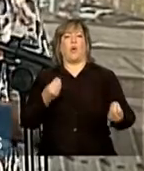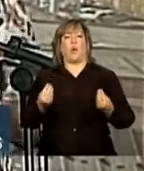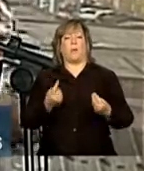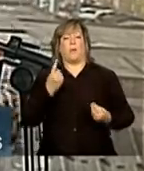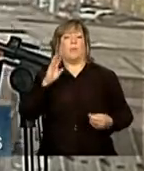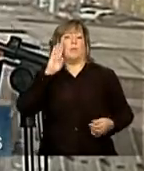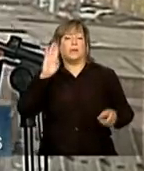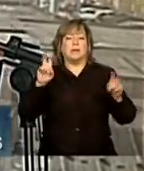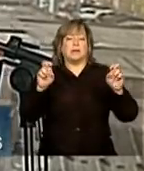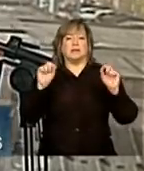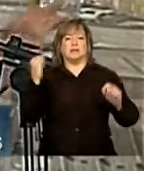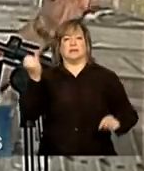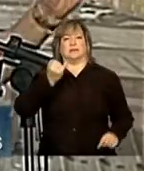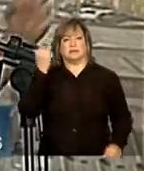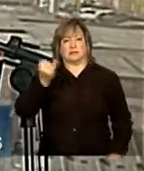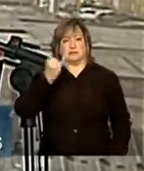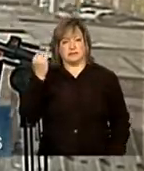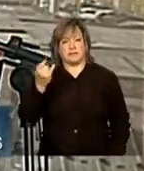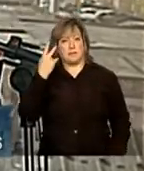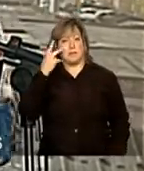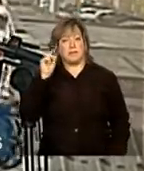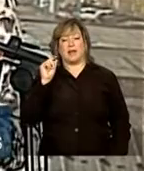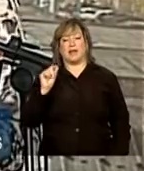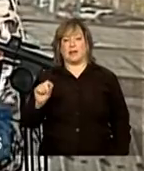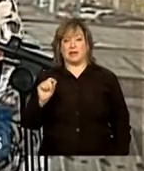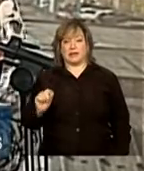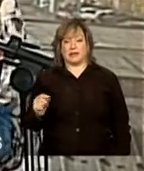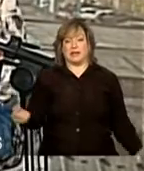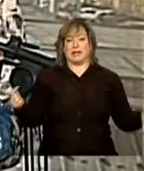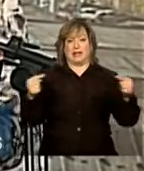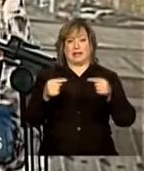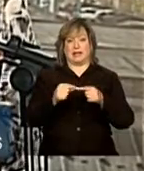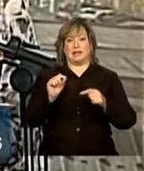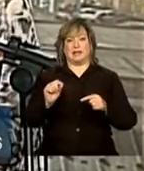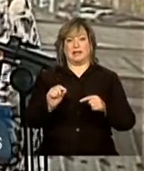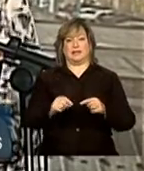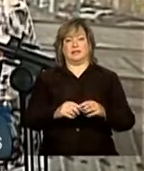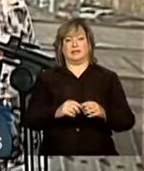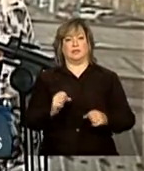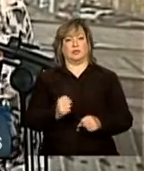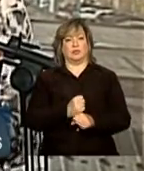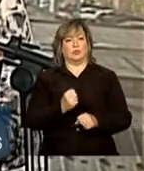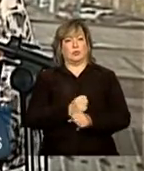das questões essenciais para ligar